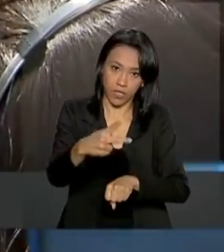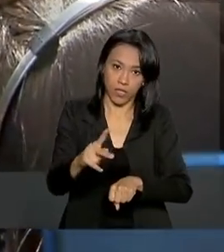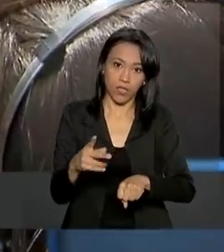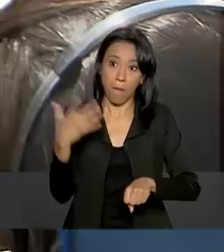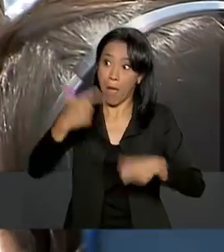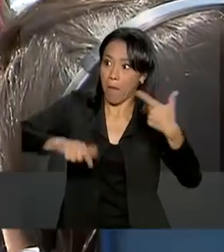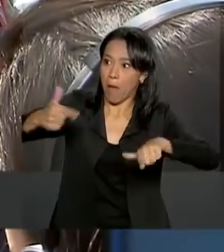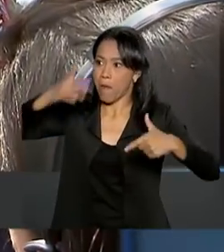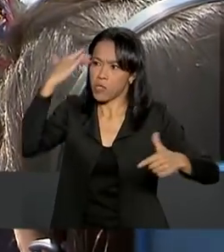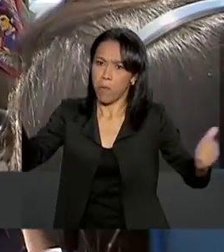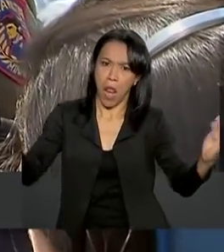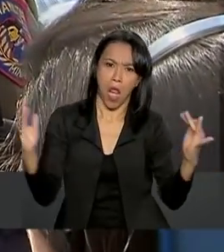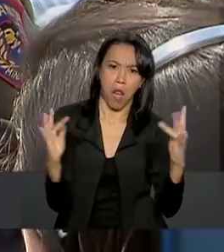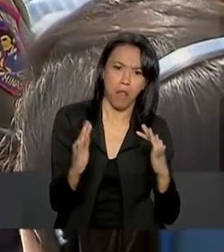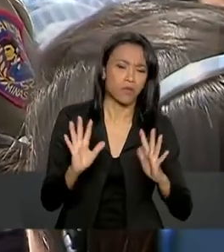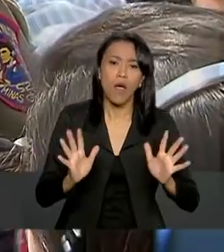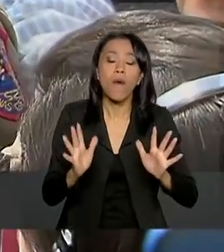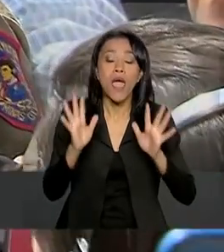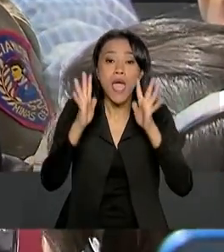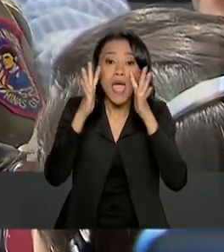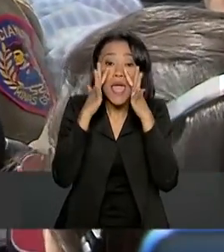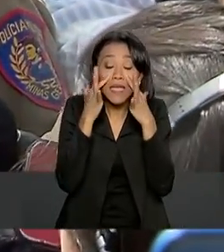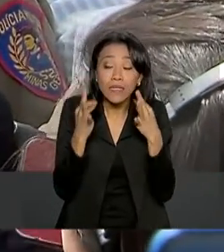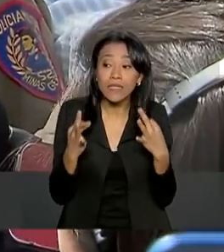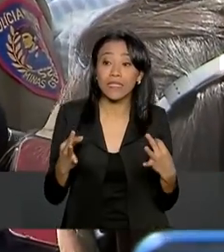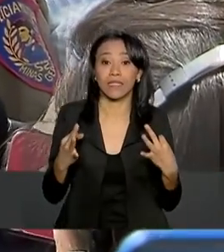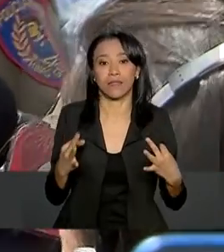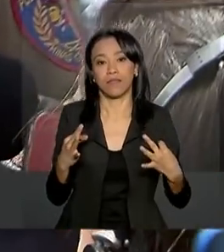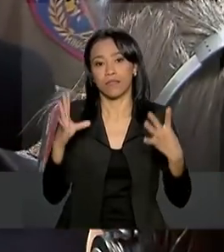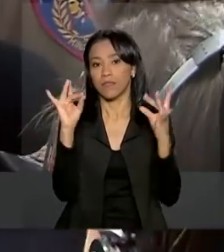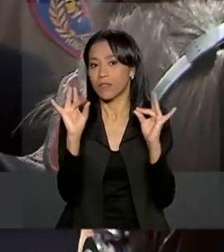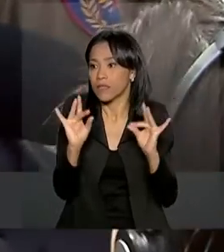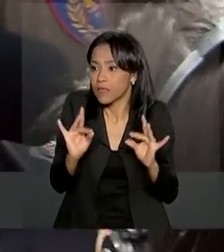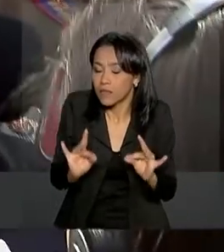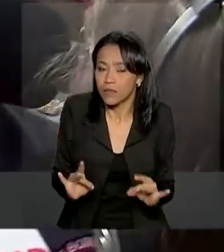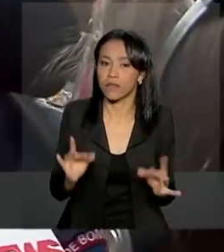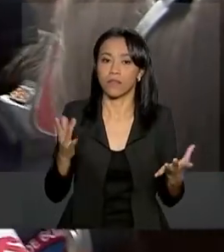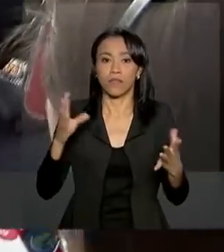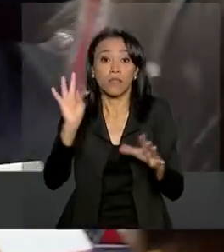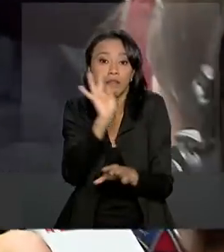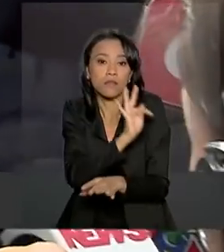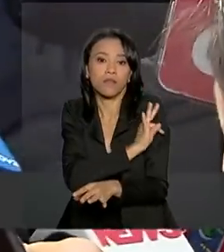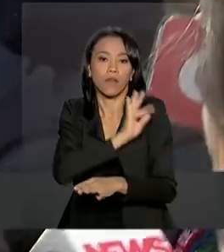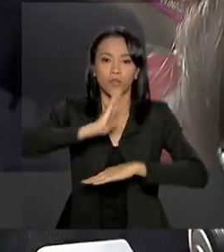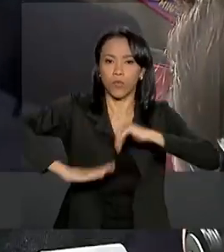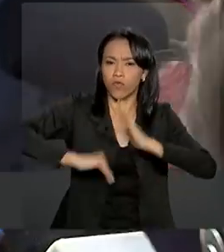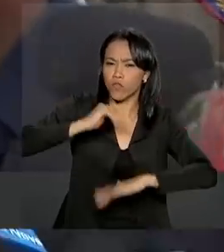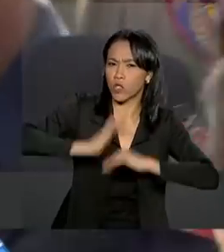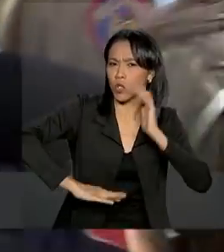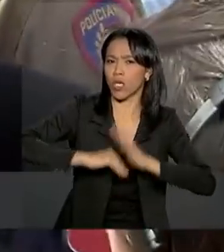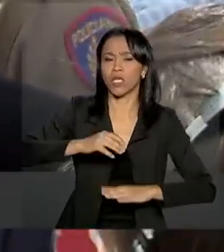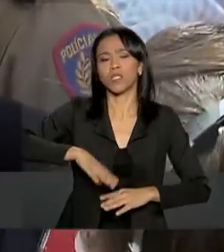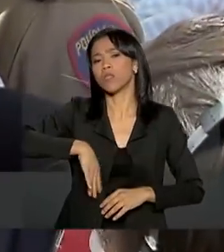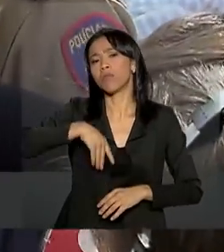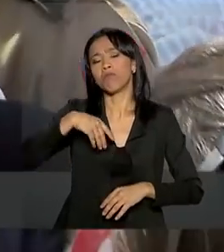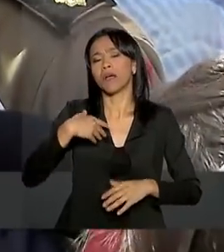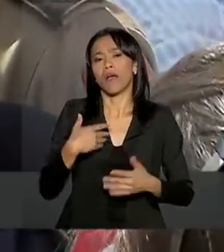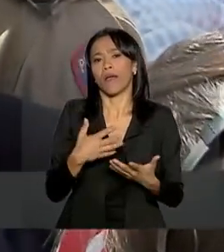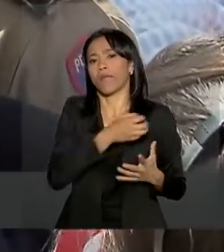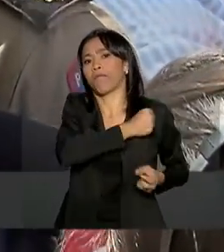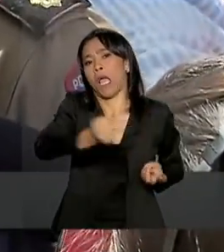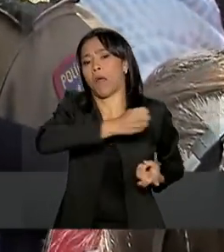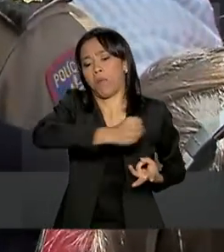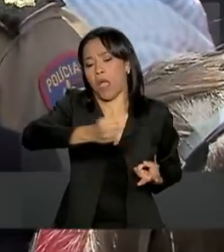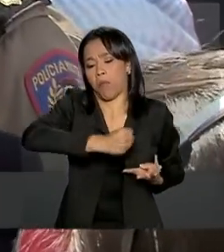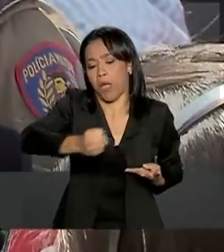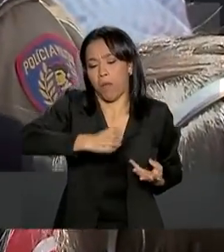disse, é uma operação específica. E é importante que as pessoas que estão nos assistindo compreendam isso, porque não basta colocar, né, uma sem quantidade